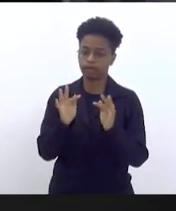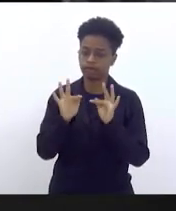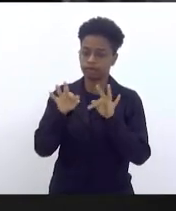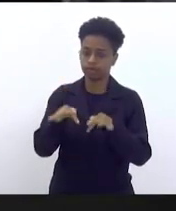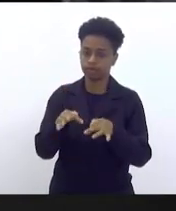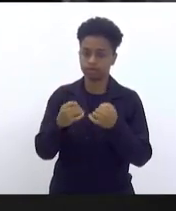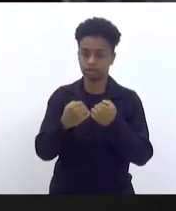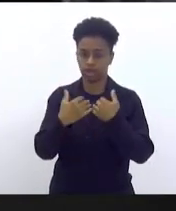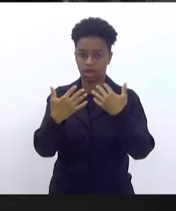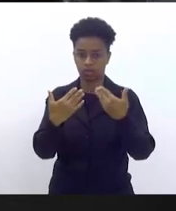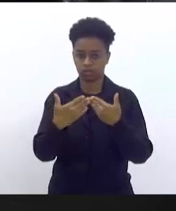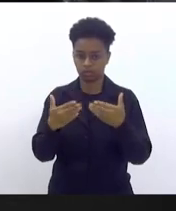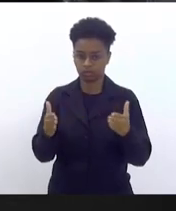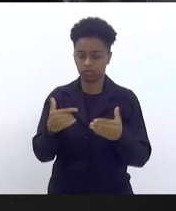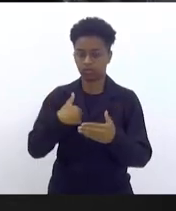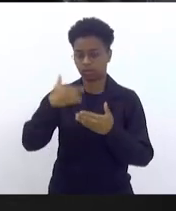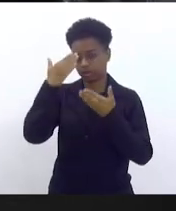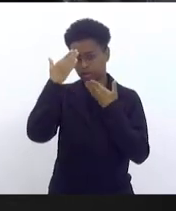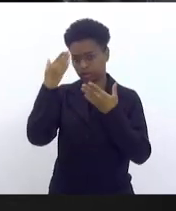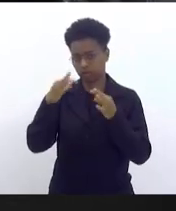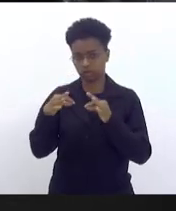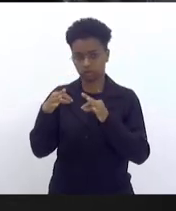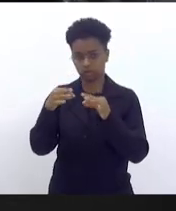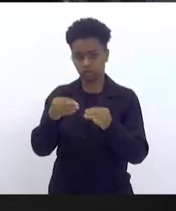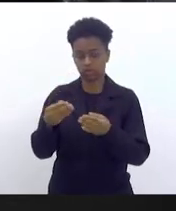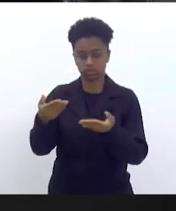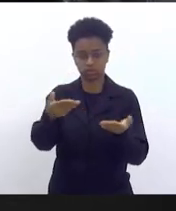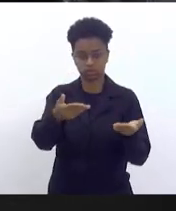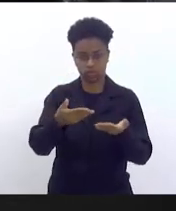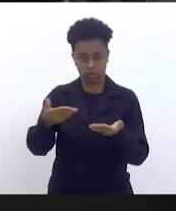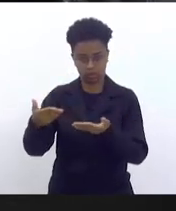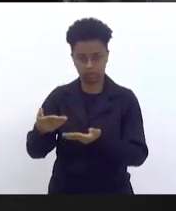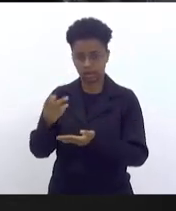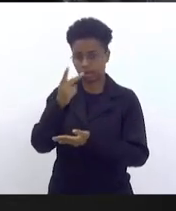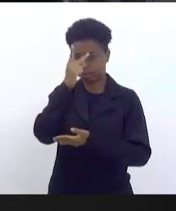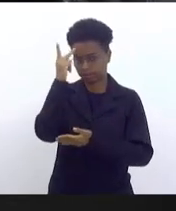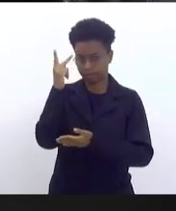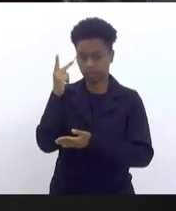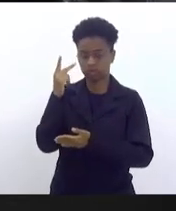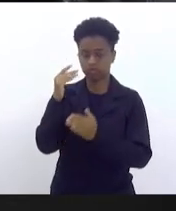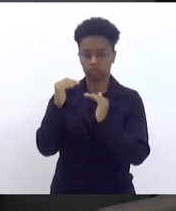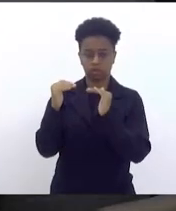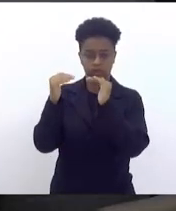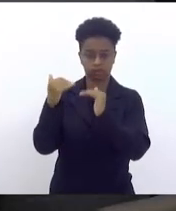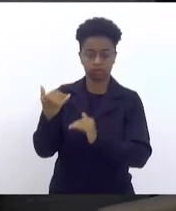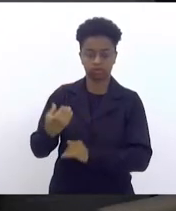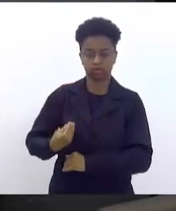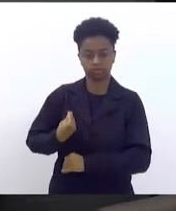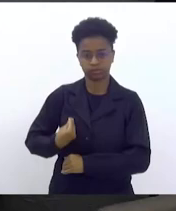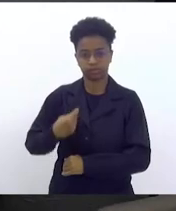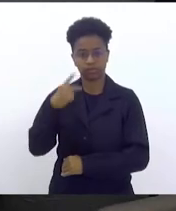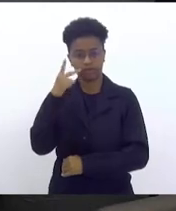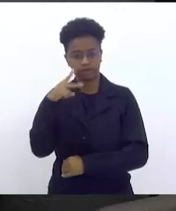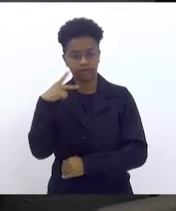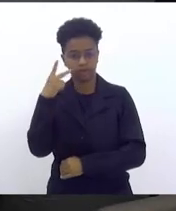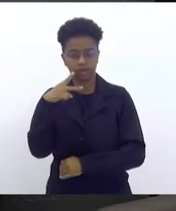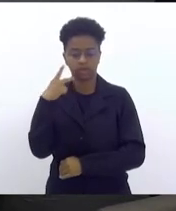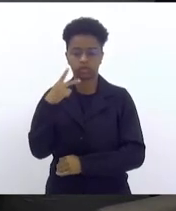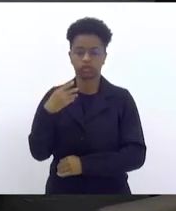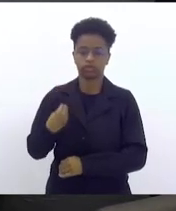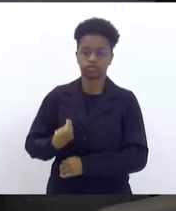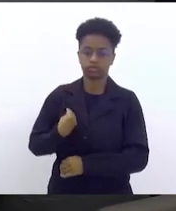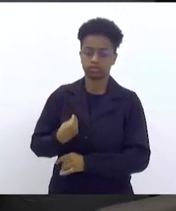da nossa audiência pública agradecer todos os nossos convidados autoridades presentes aos vereadores a todos